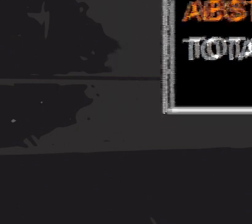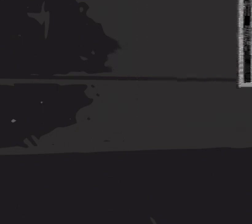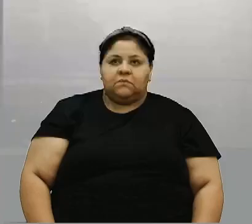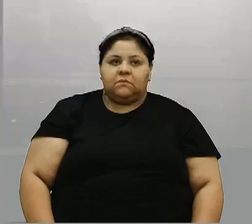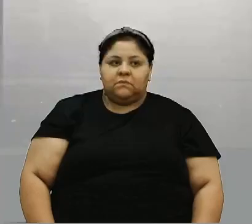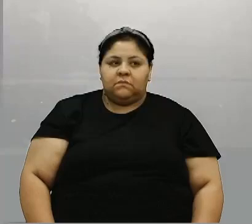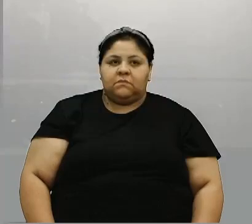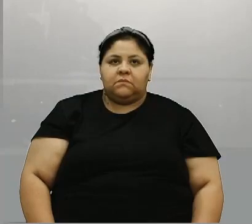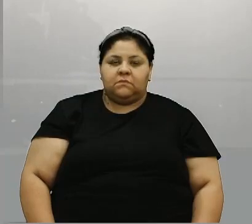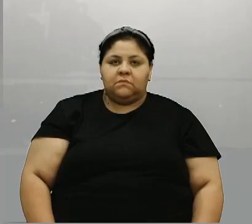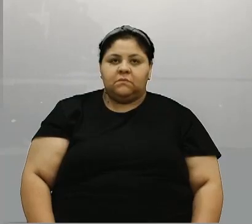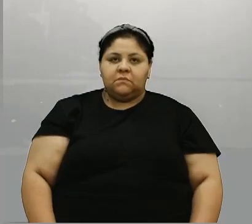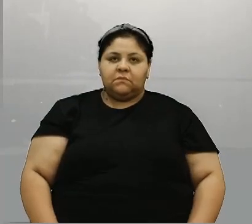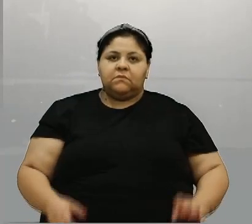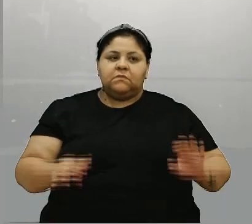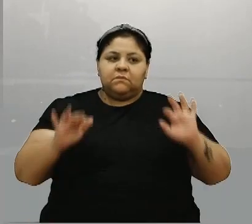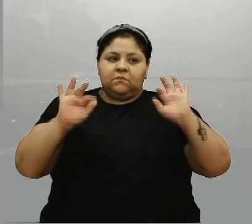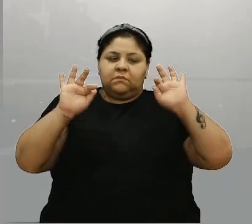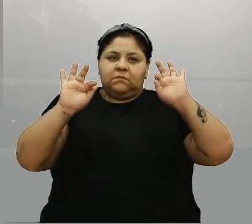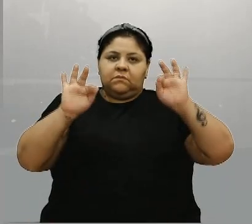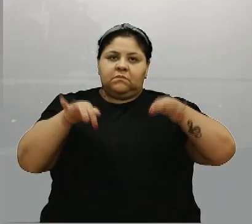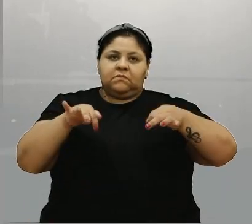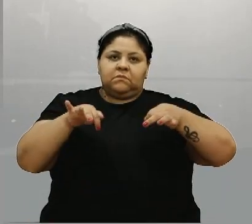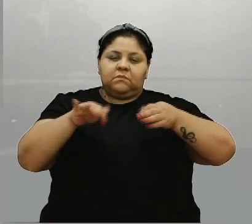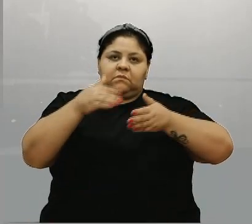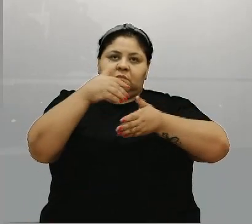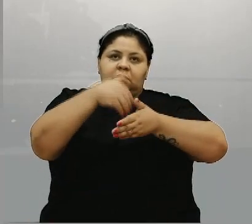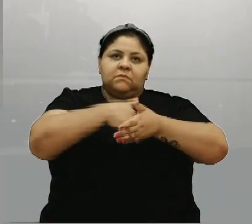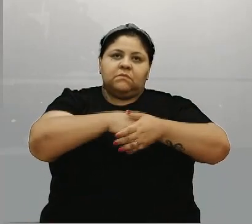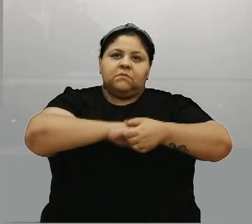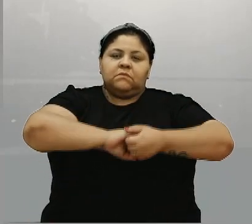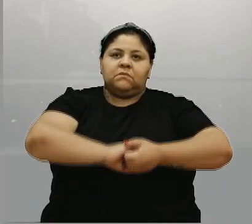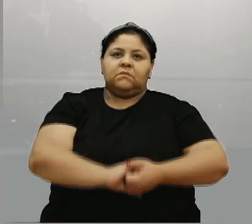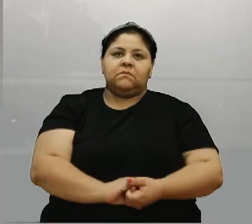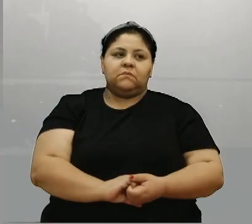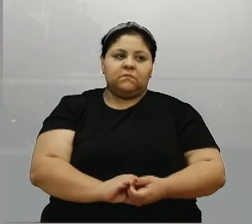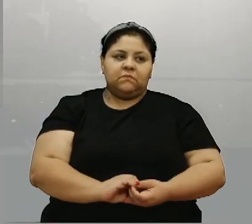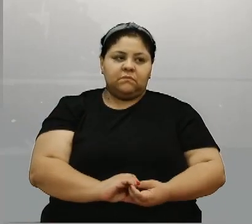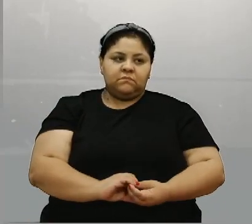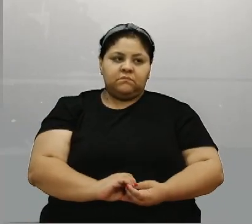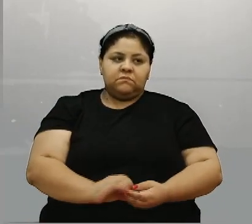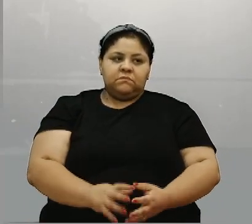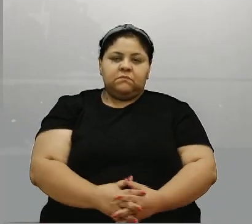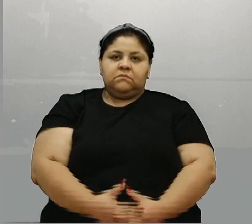Encerrado o registro dos votos, encerrada a votação.